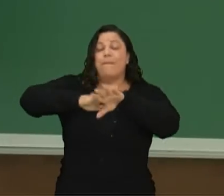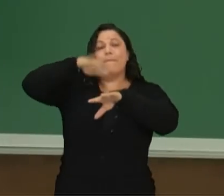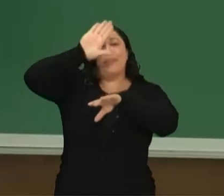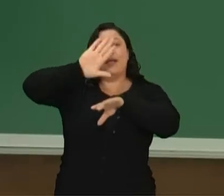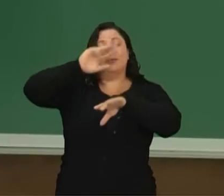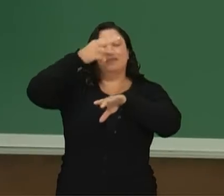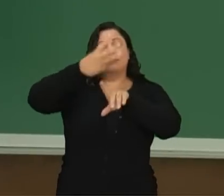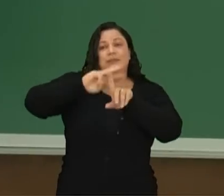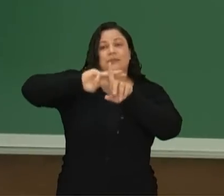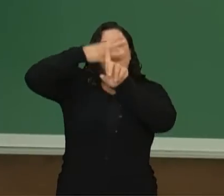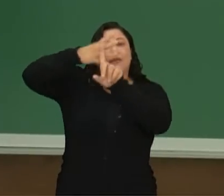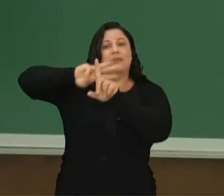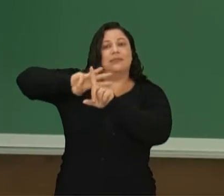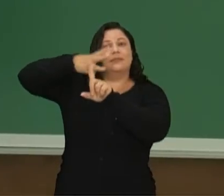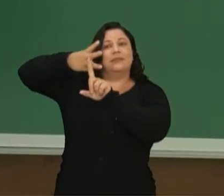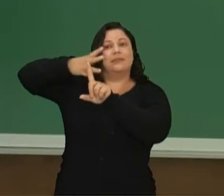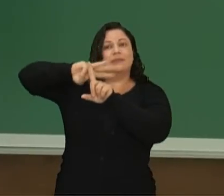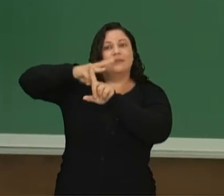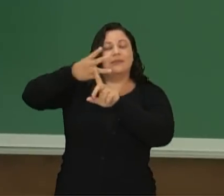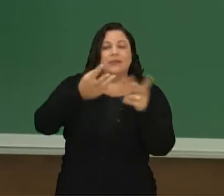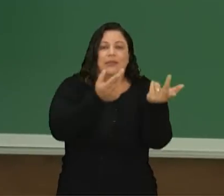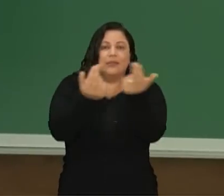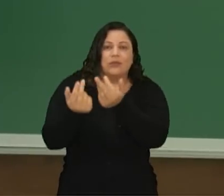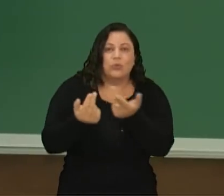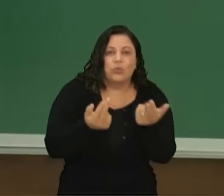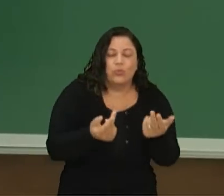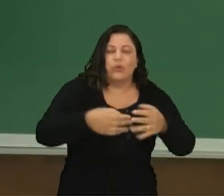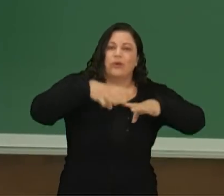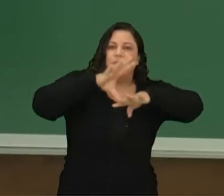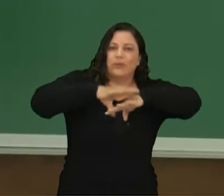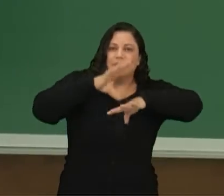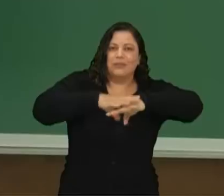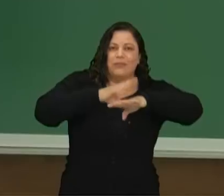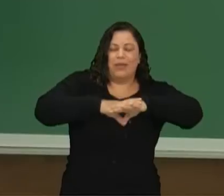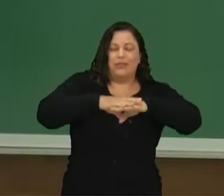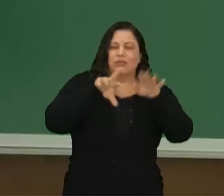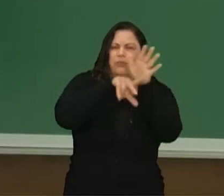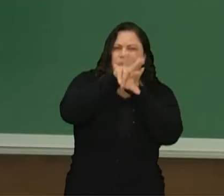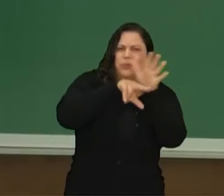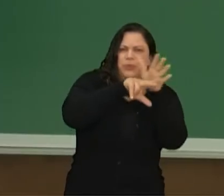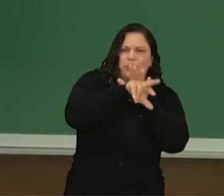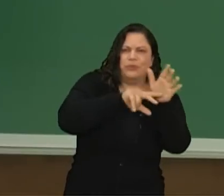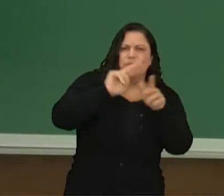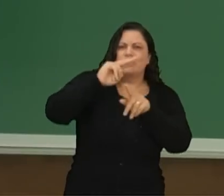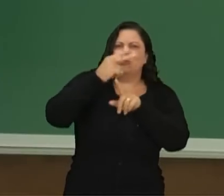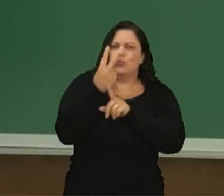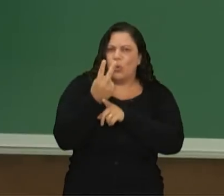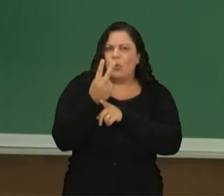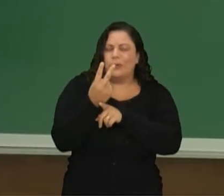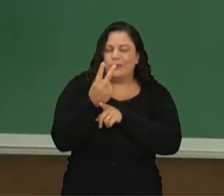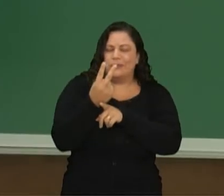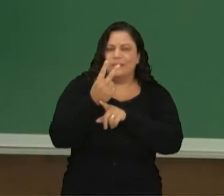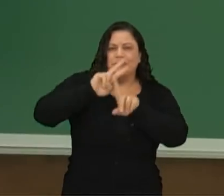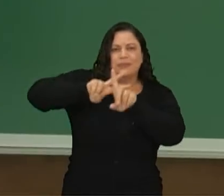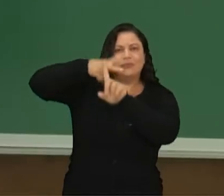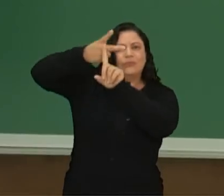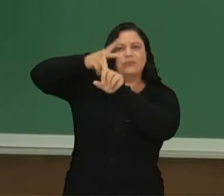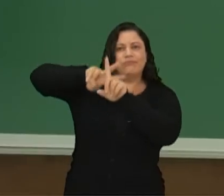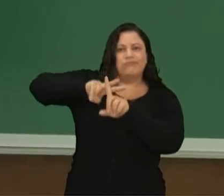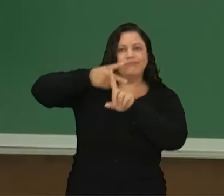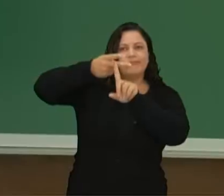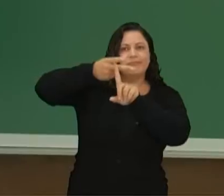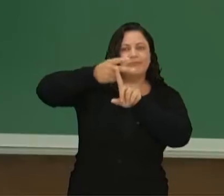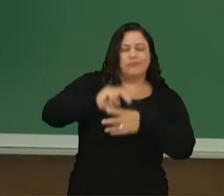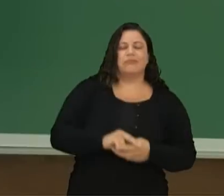Mesma coisa com matemática. Biologia, ela tem peso 2, ou seja, quer dizer que ela pesa 2 vezes mais.